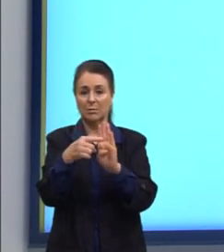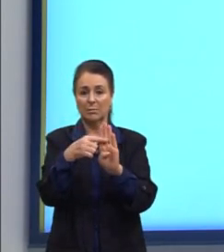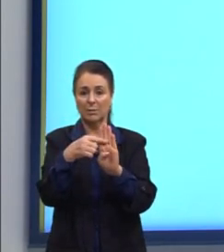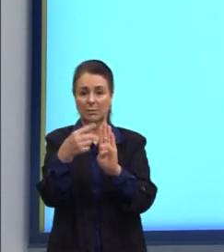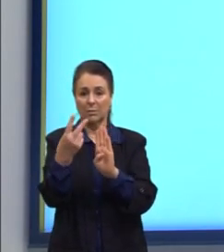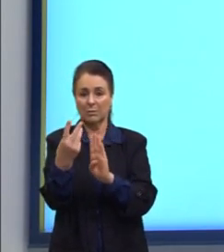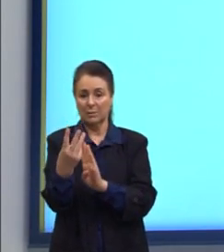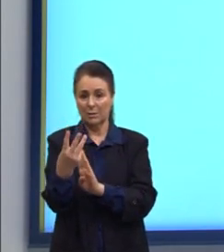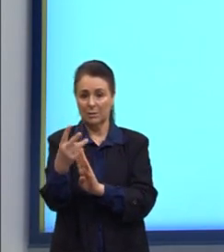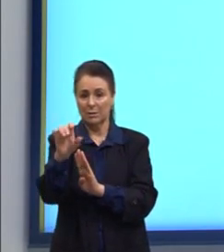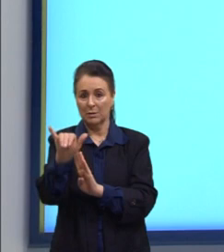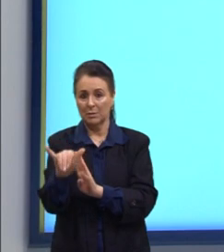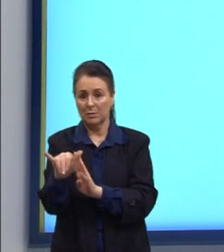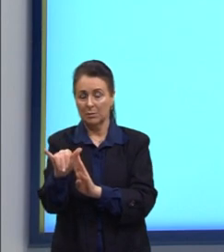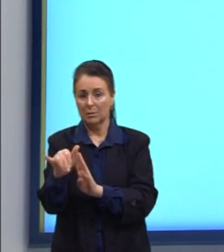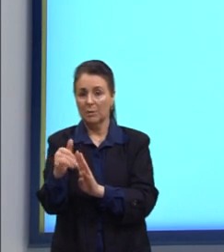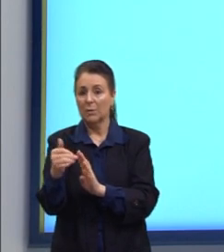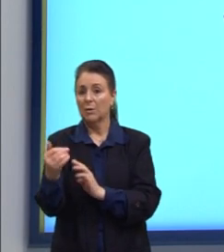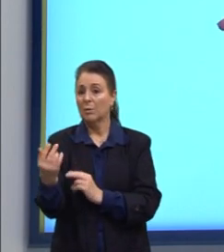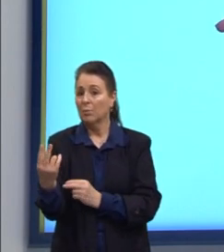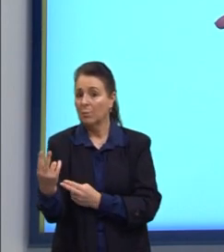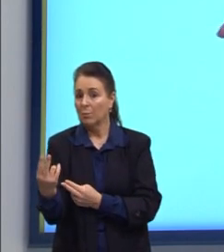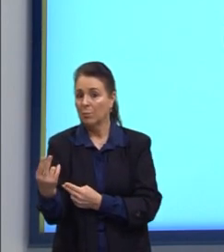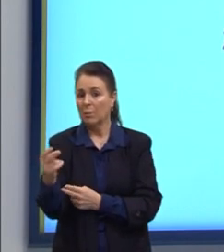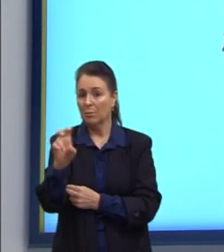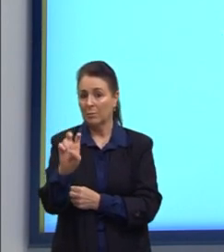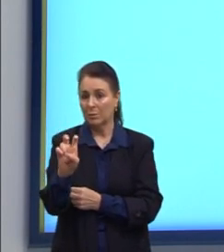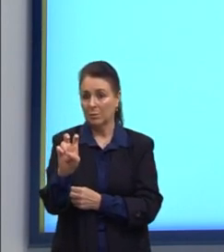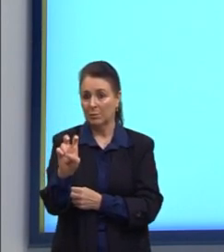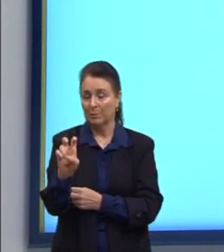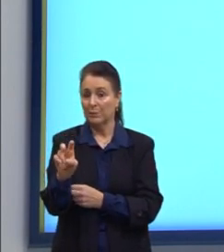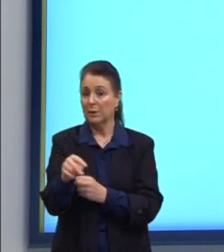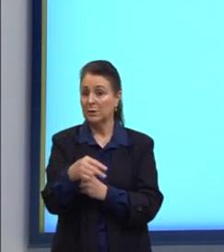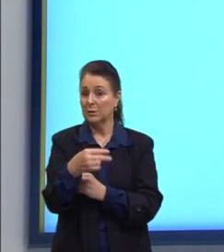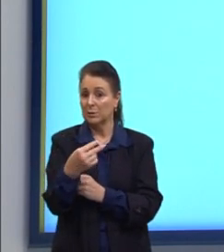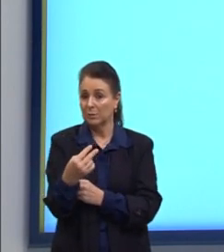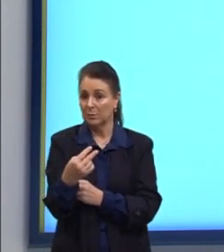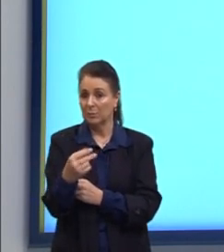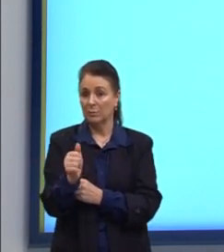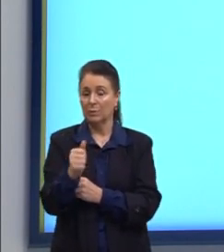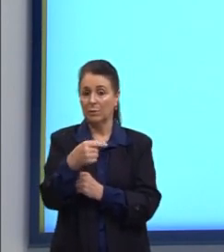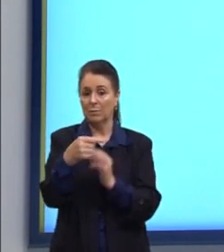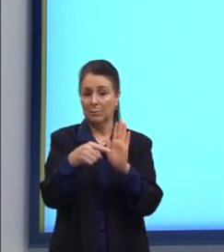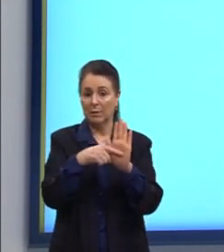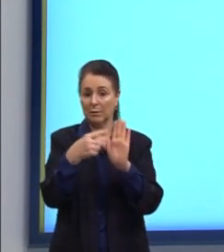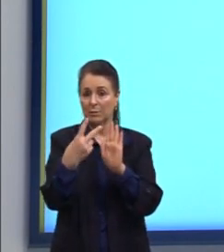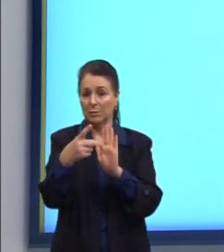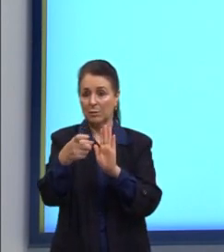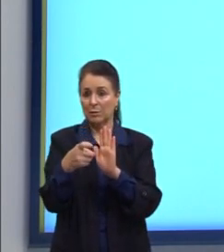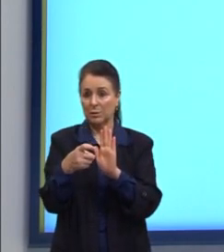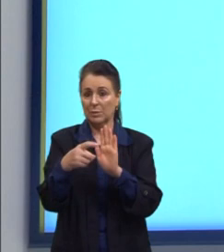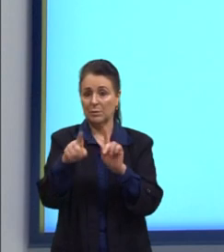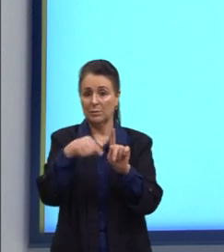3y = 5 e a segunda equação -2x + y = -6